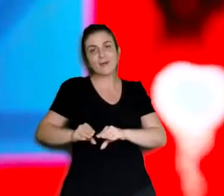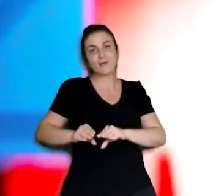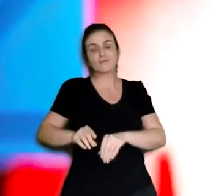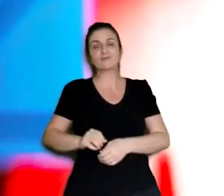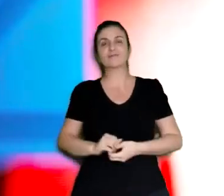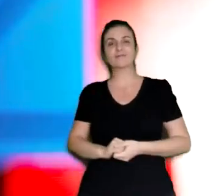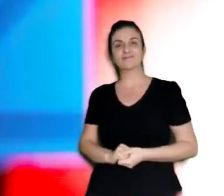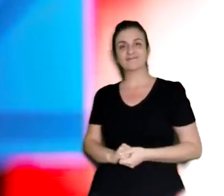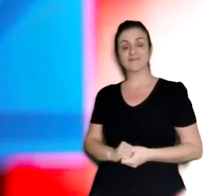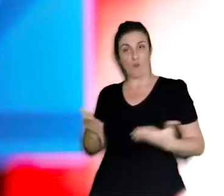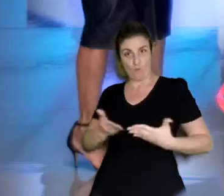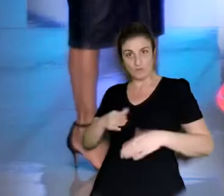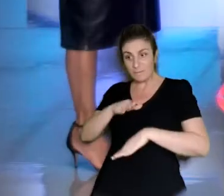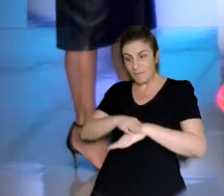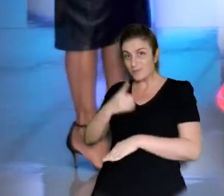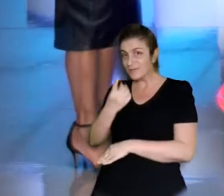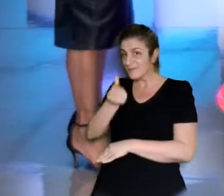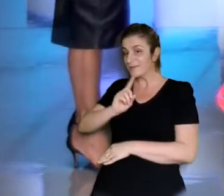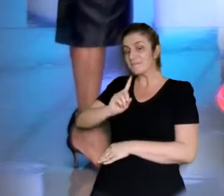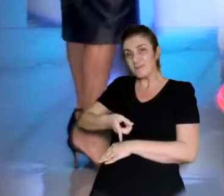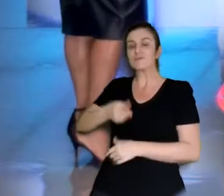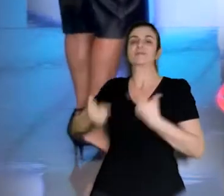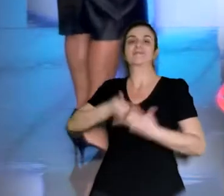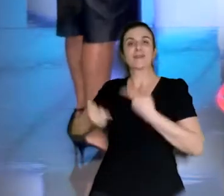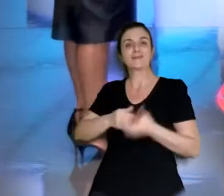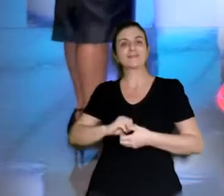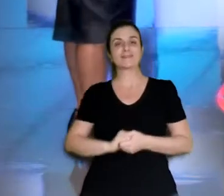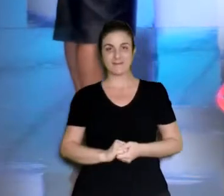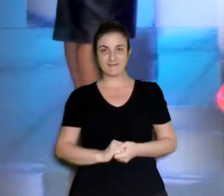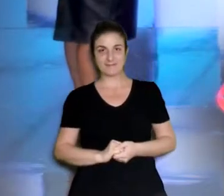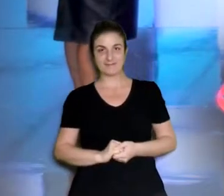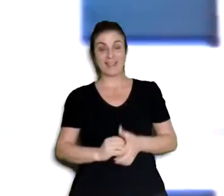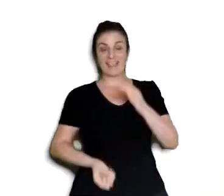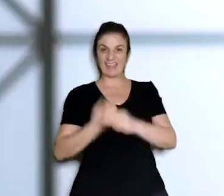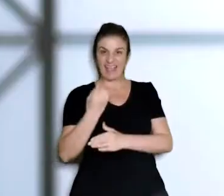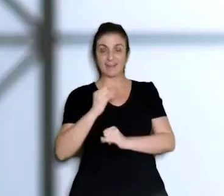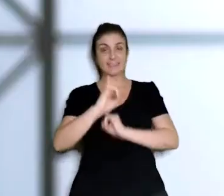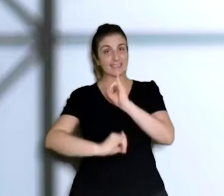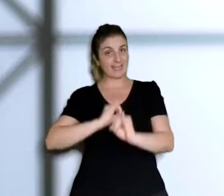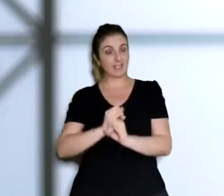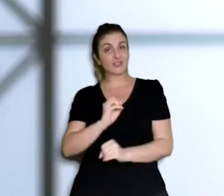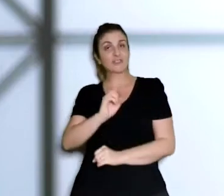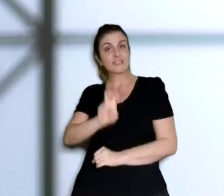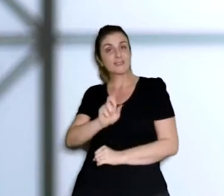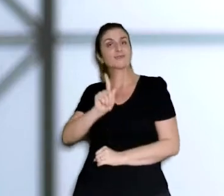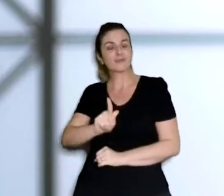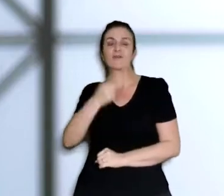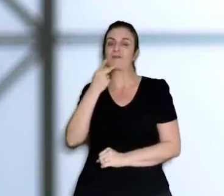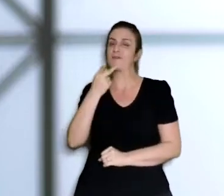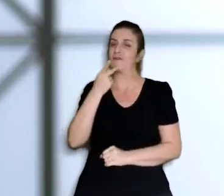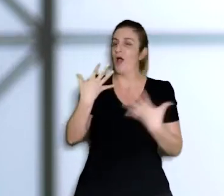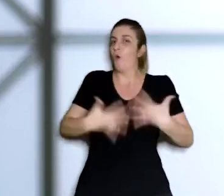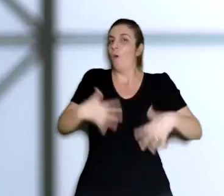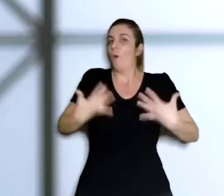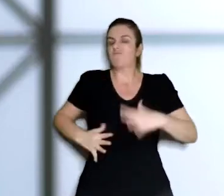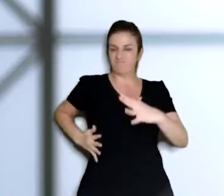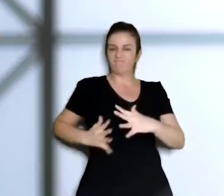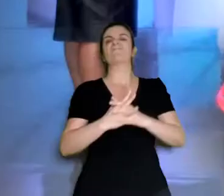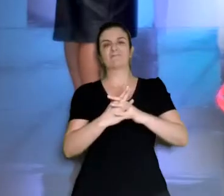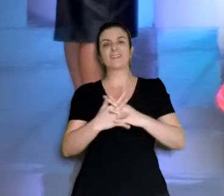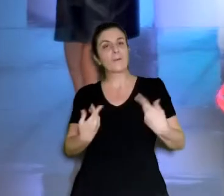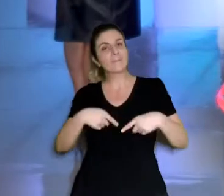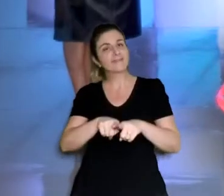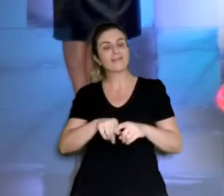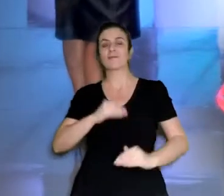gera mais de 16 mil empregos. E aqui no futuro, com a chegada do 5G, deixa eu te contar uma coisa, meu amor. Essa